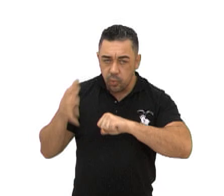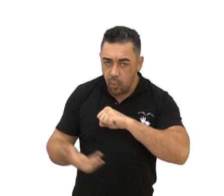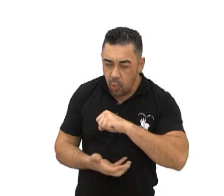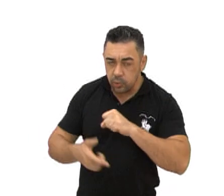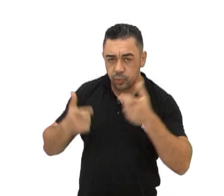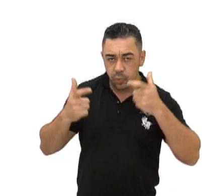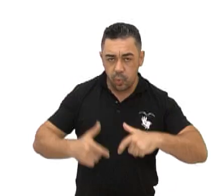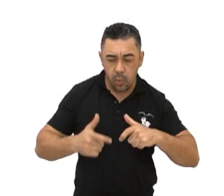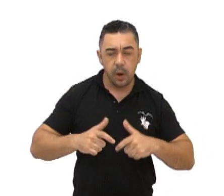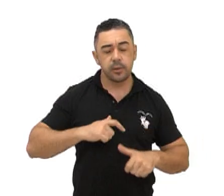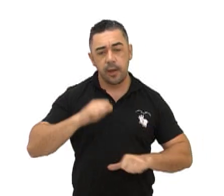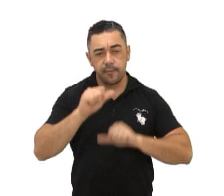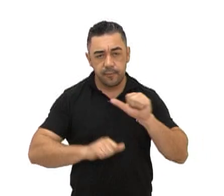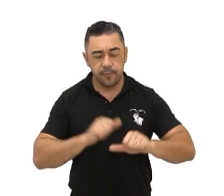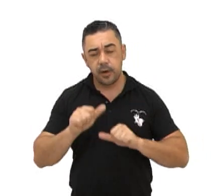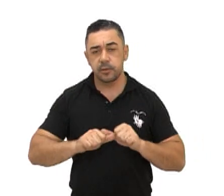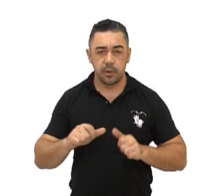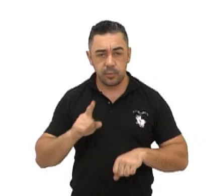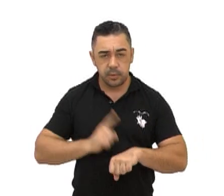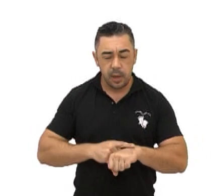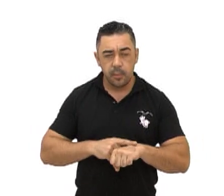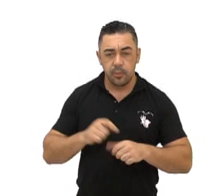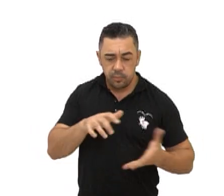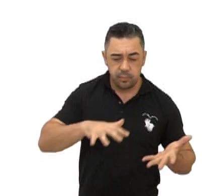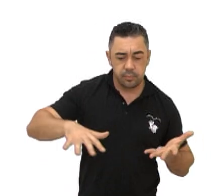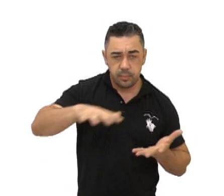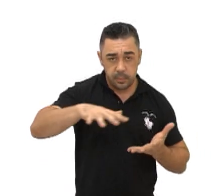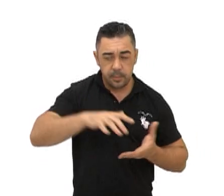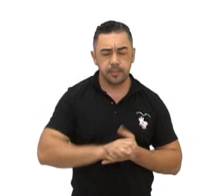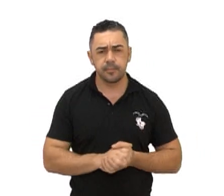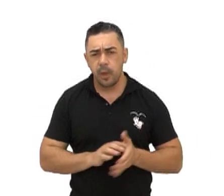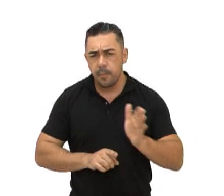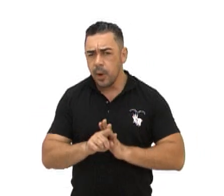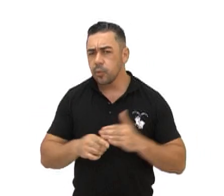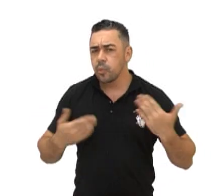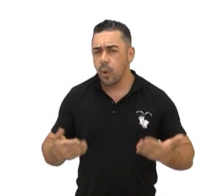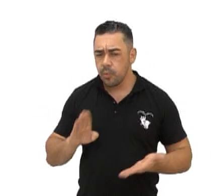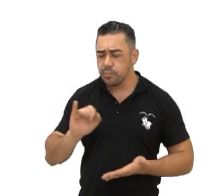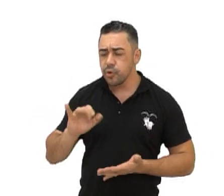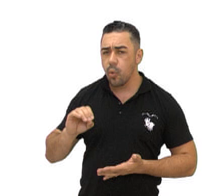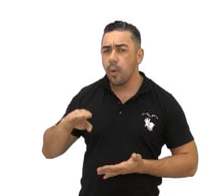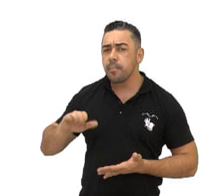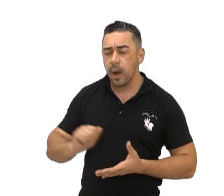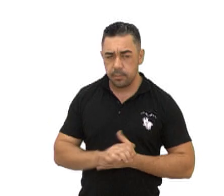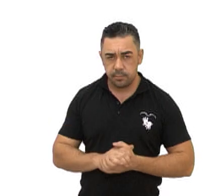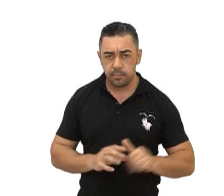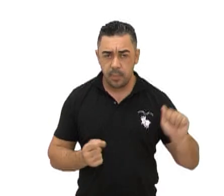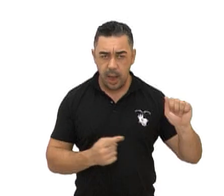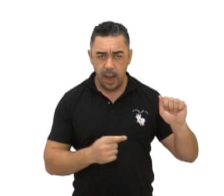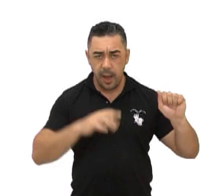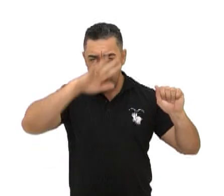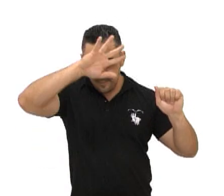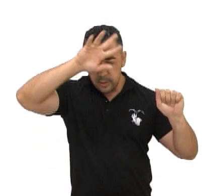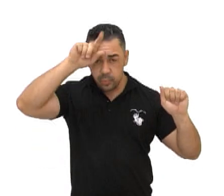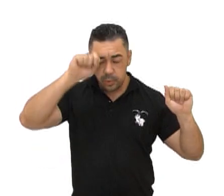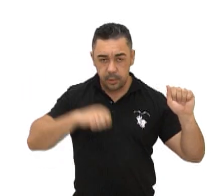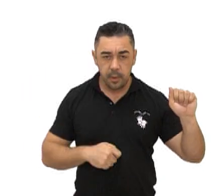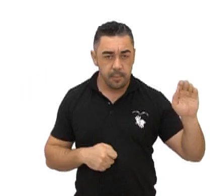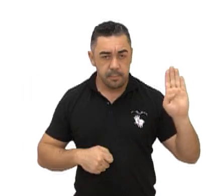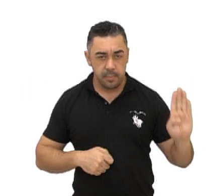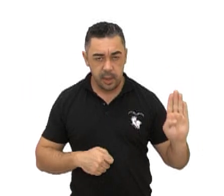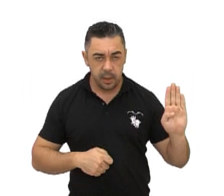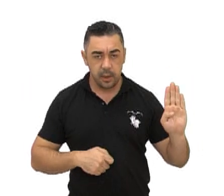ampla variação temporal e espacial da paisagem. A qual bioma o texto se refere? Letra A, Amazônia.